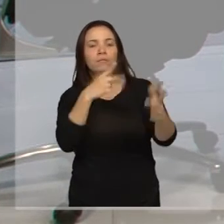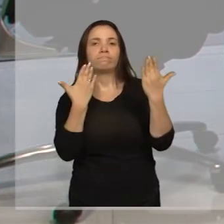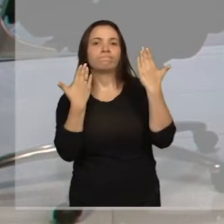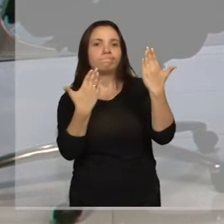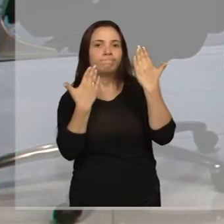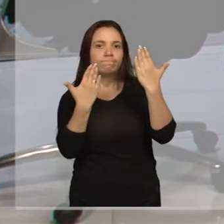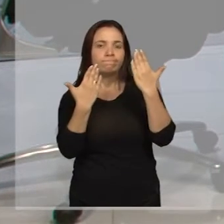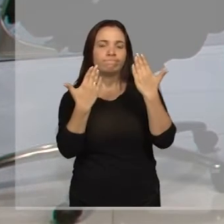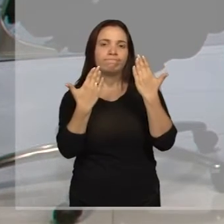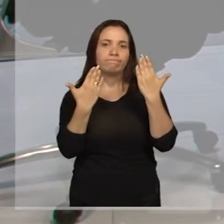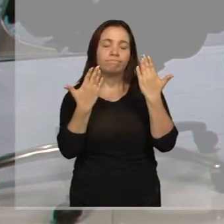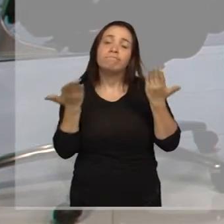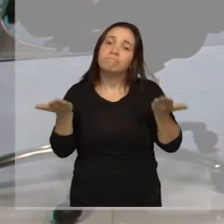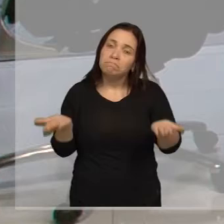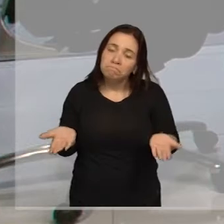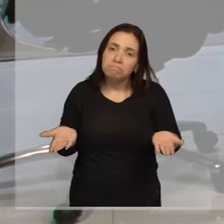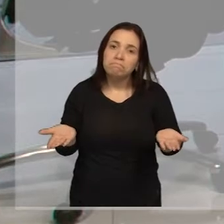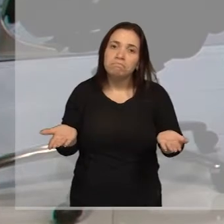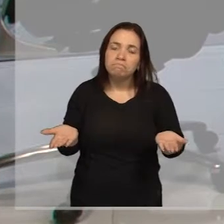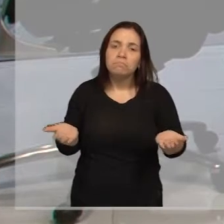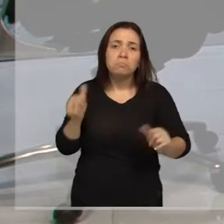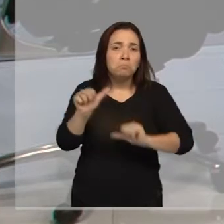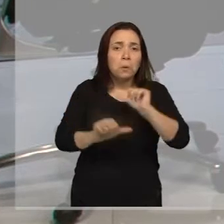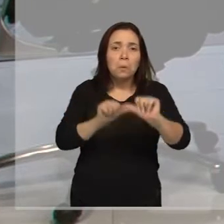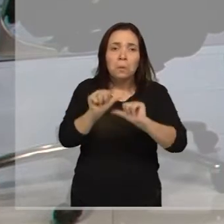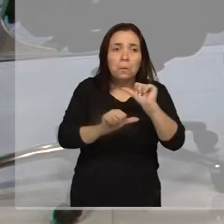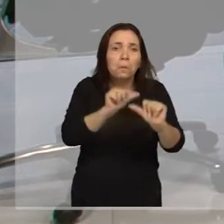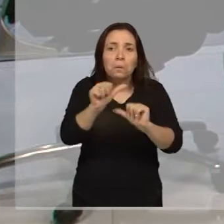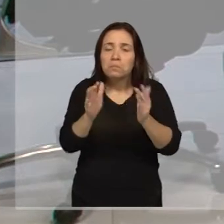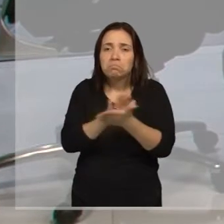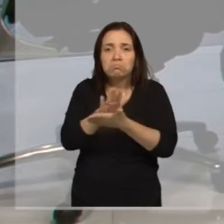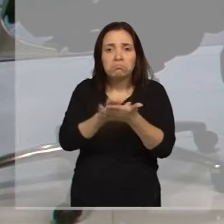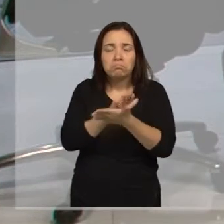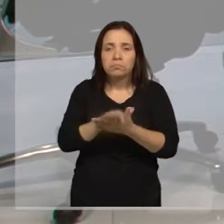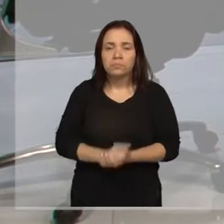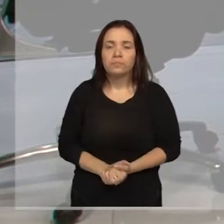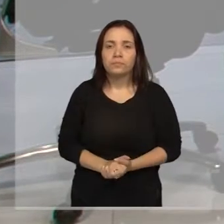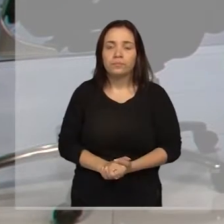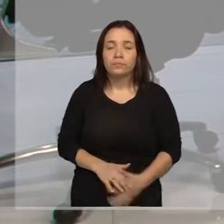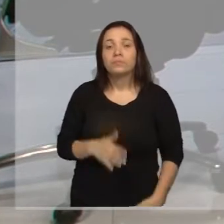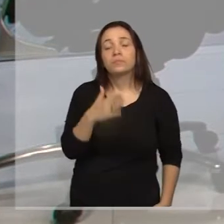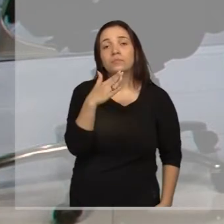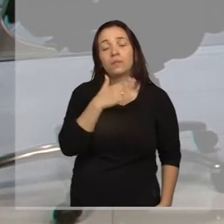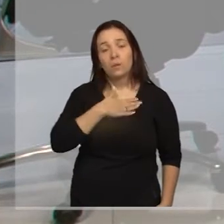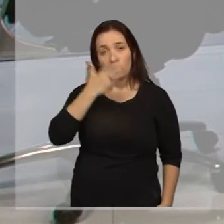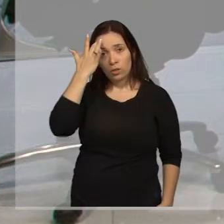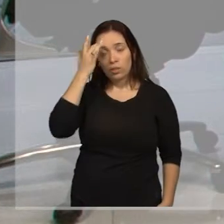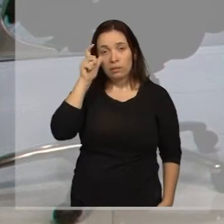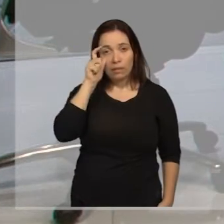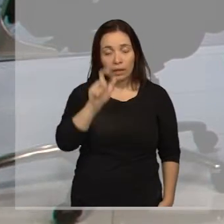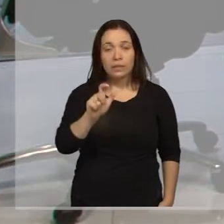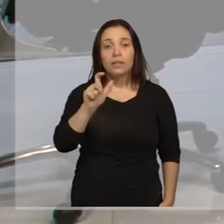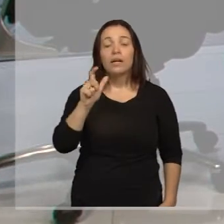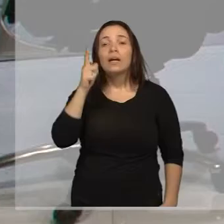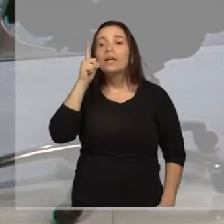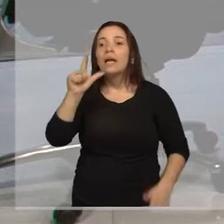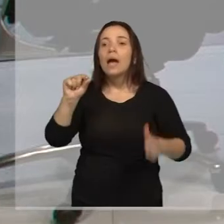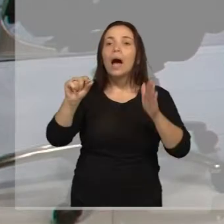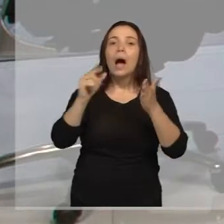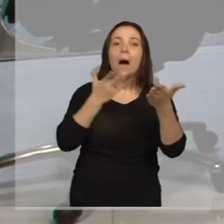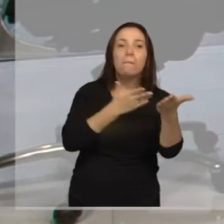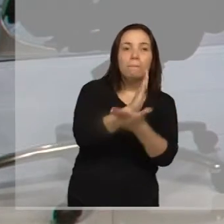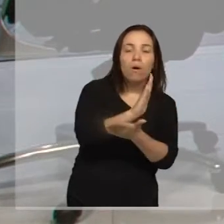quando toma essa medida. Porque não altera o Eu achei interessante, lendo quem aprovou, quem não